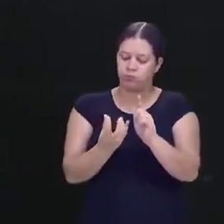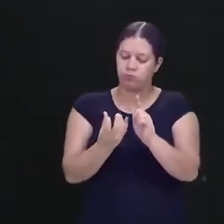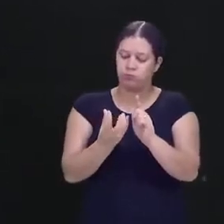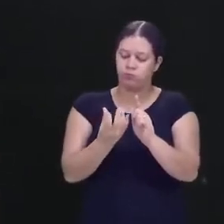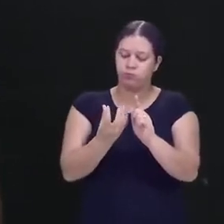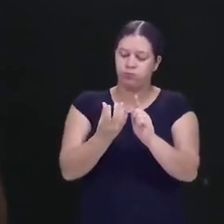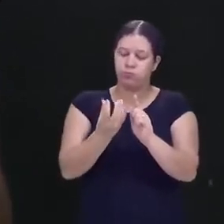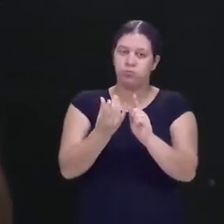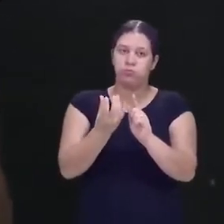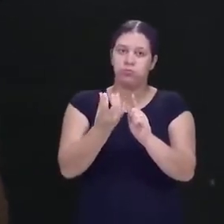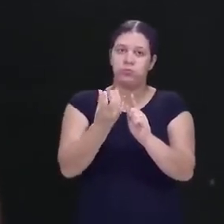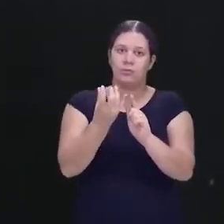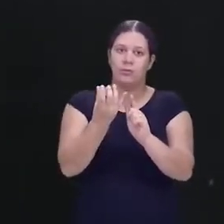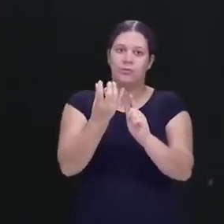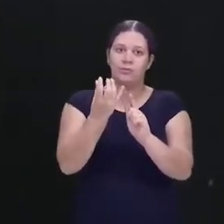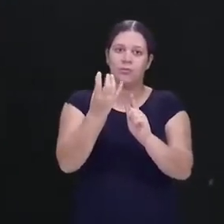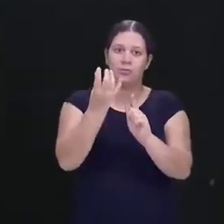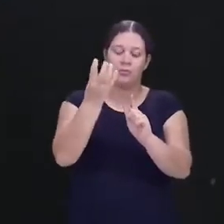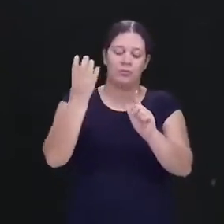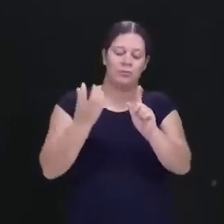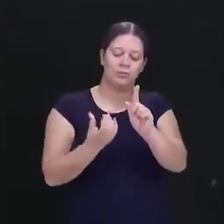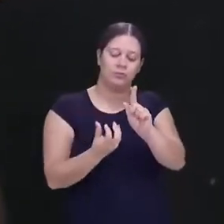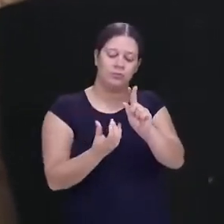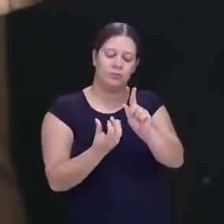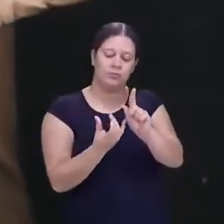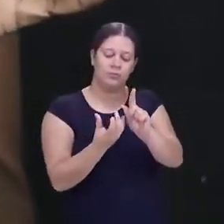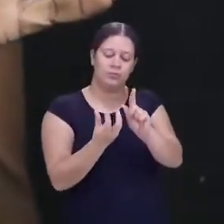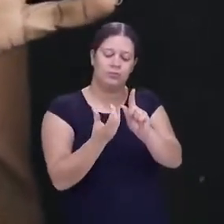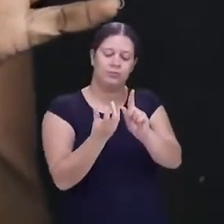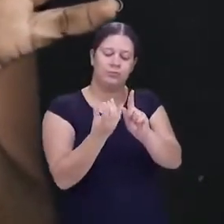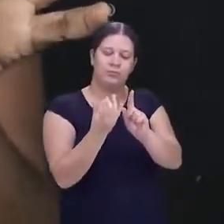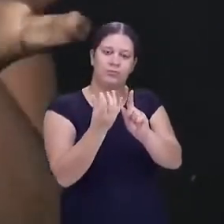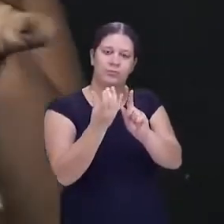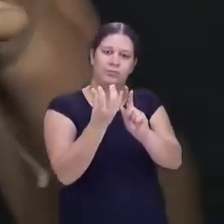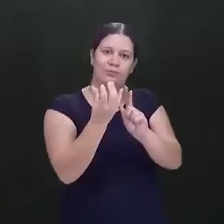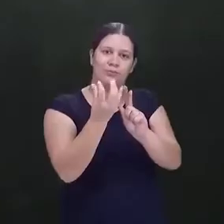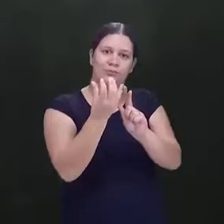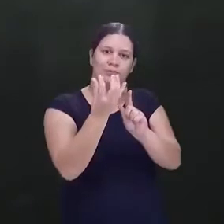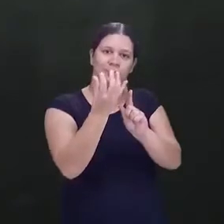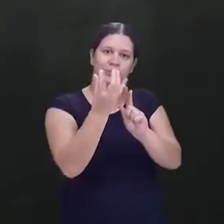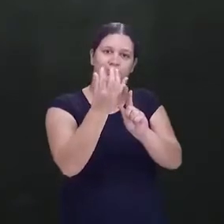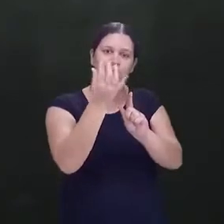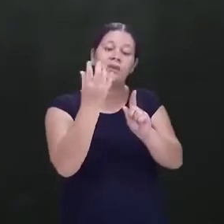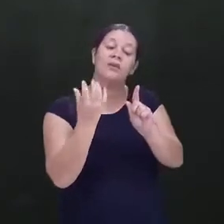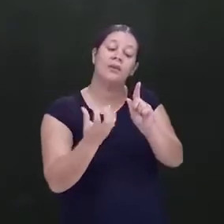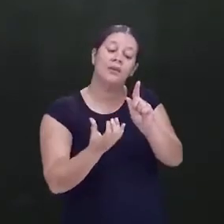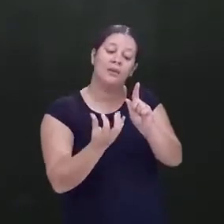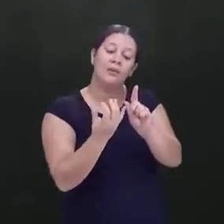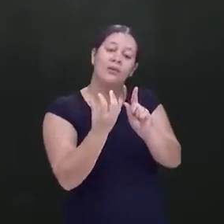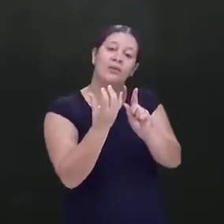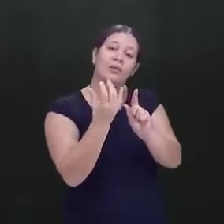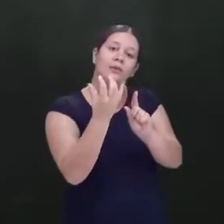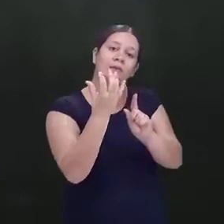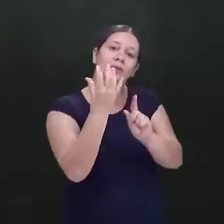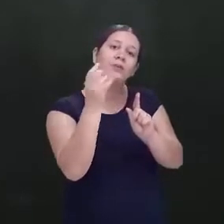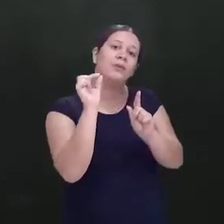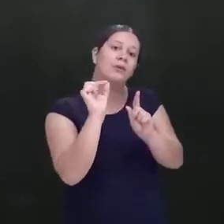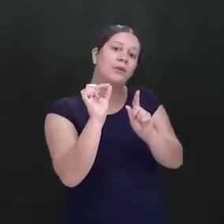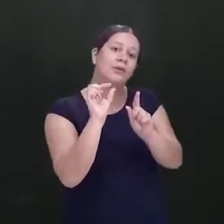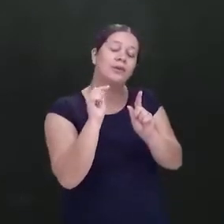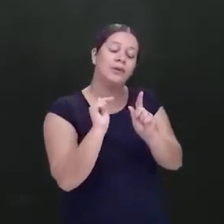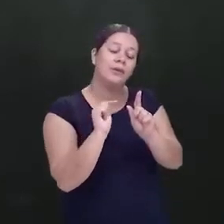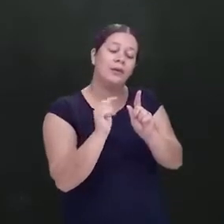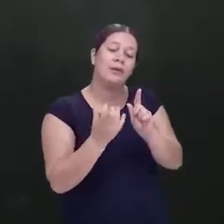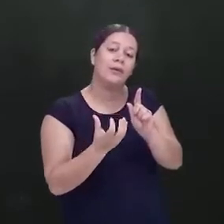Repare, observe. Borbulhando, está borbulhando. Opa! O que está acontecendo aqui? Uma